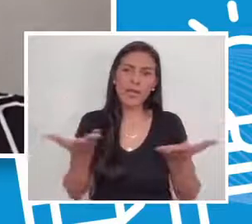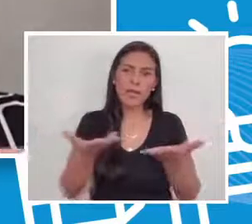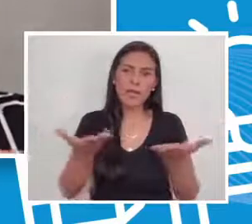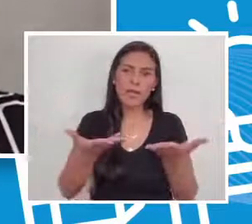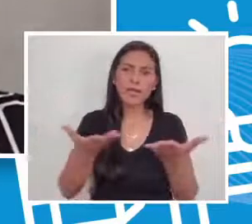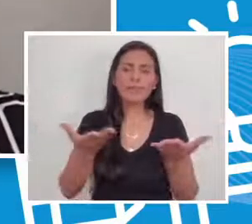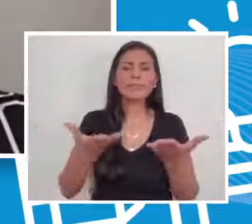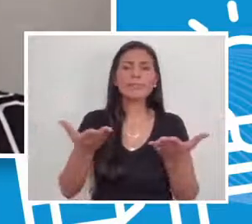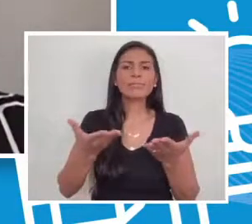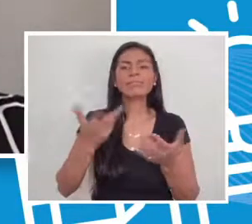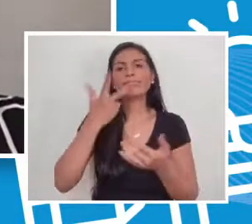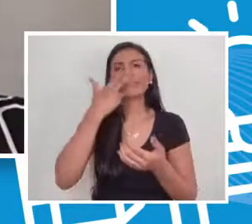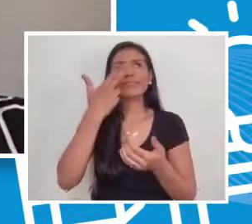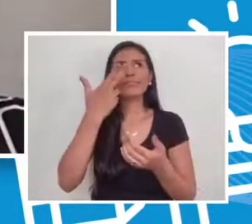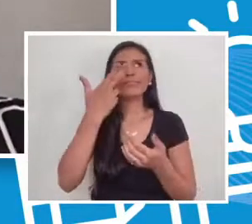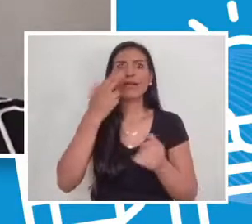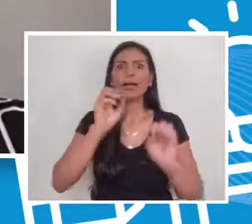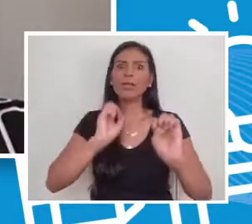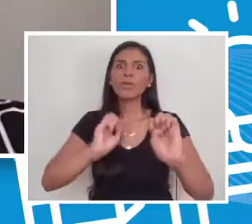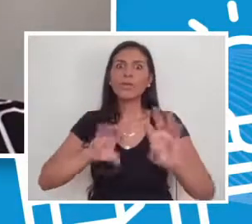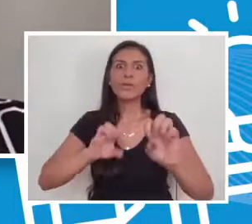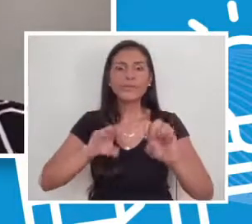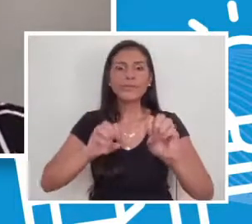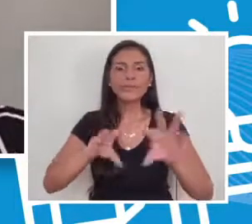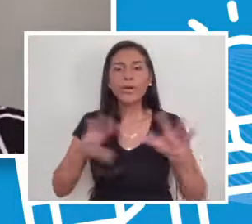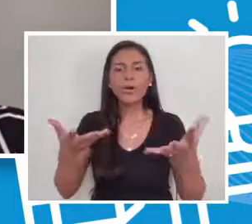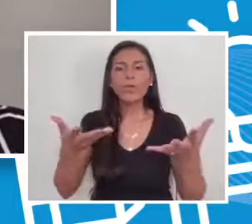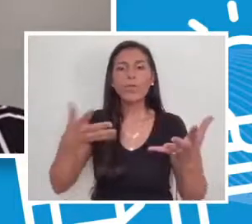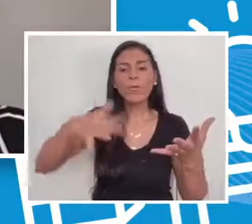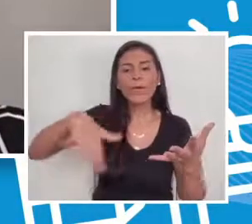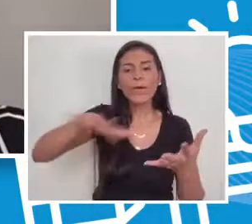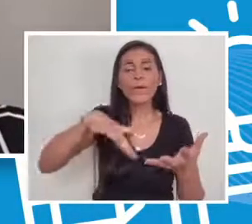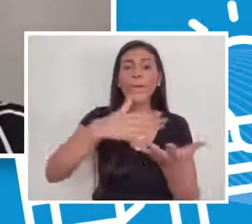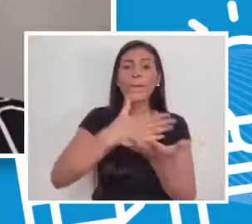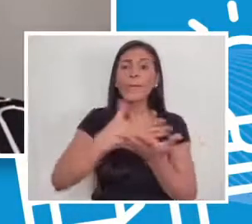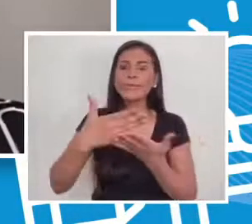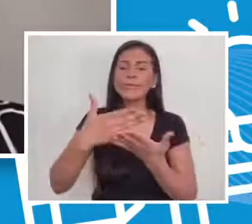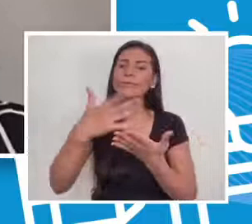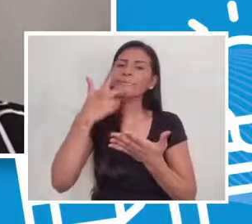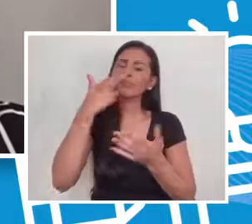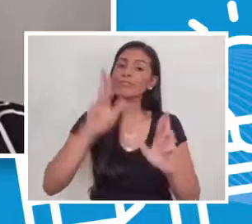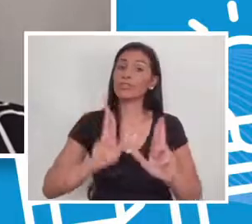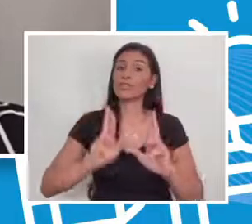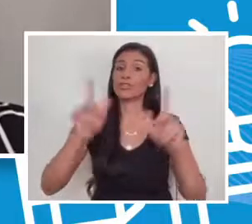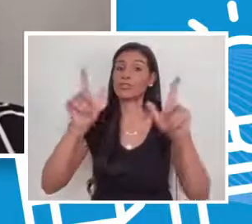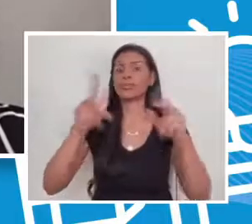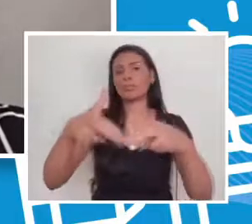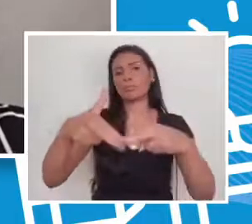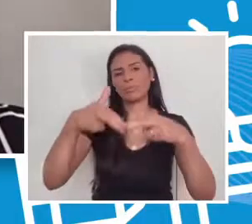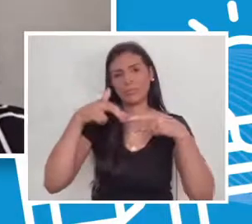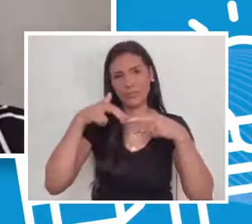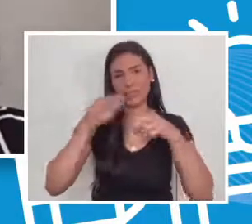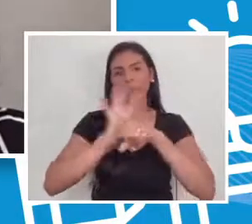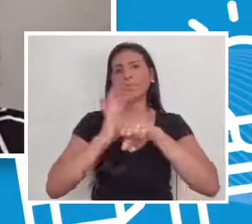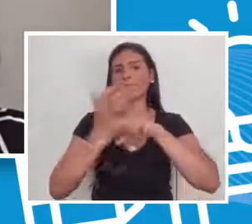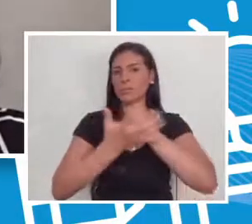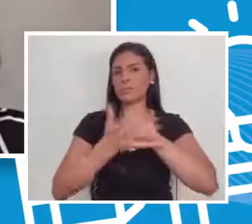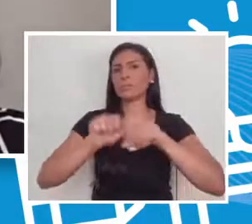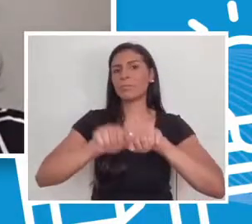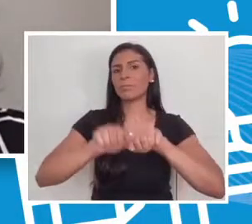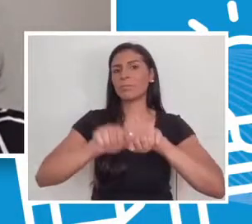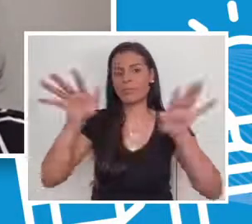a educação foi compelida aí pela pandemia, né? Vivemos uma situação difícil em